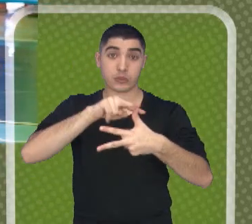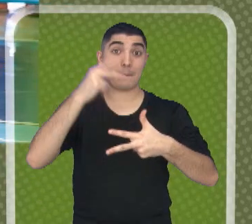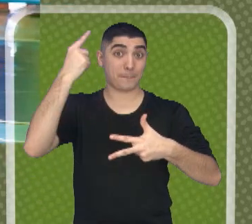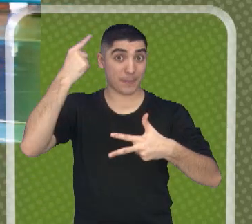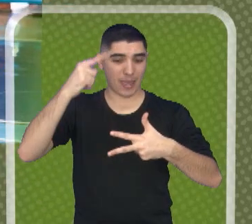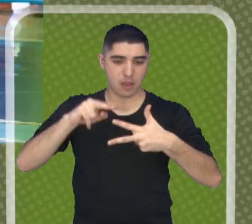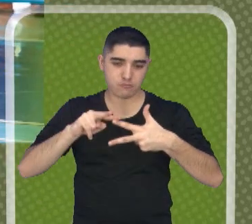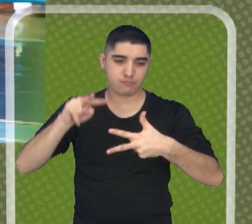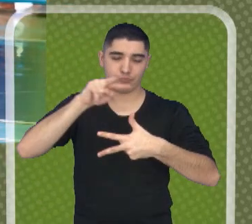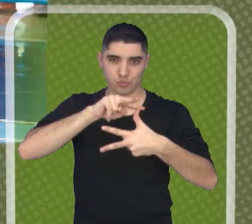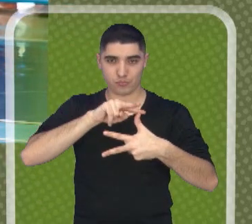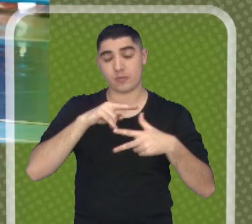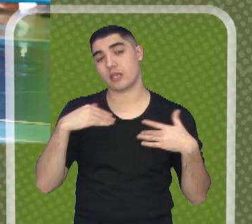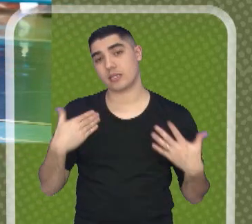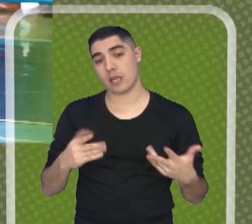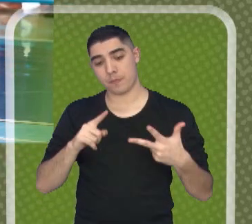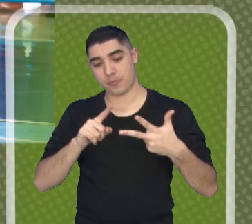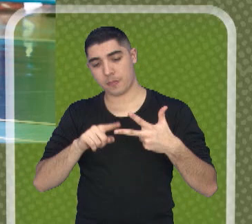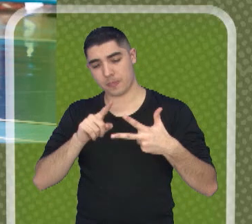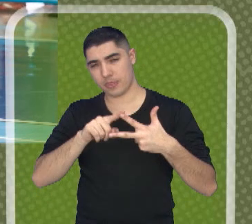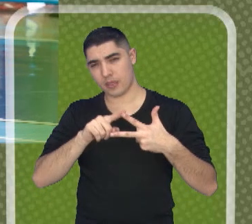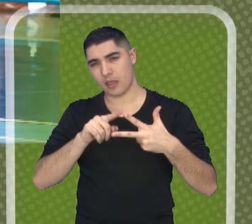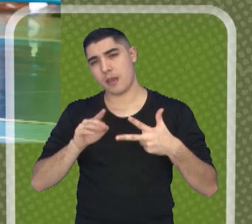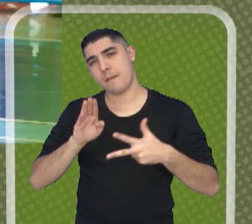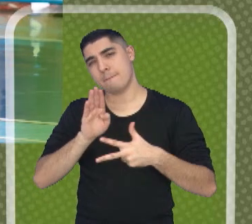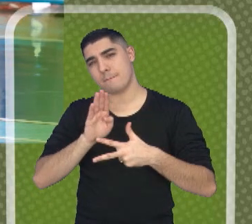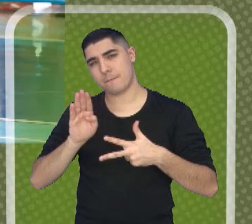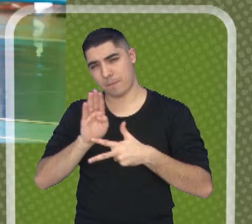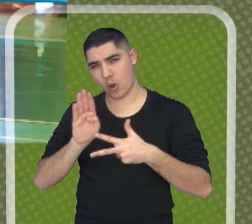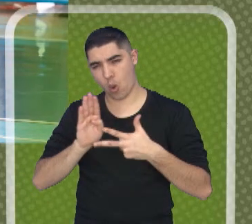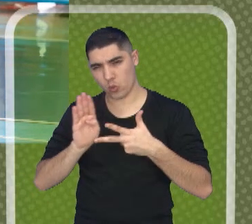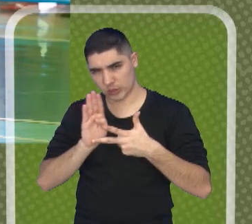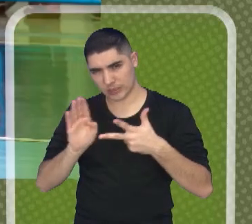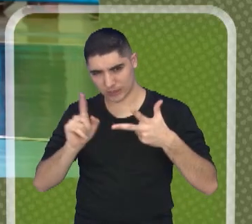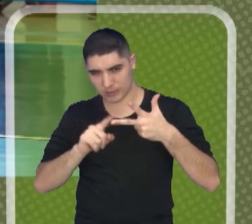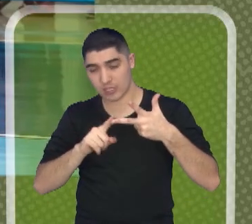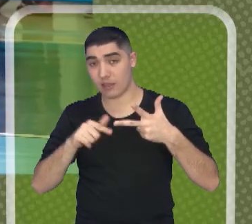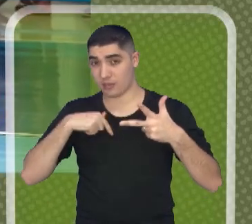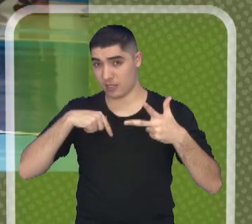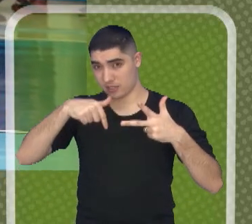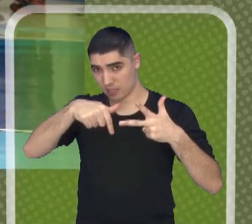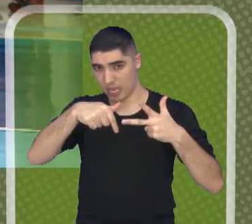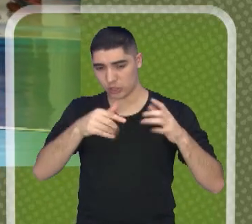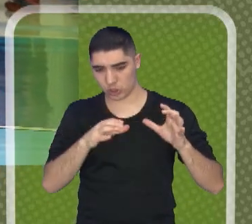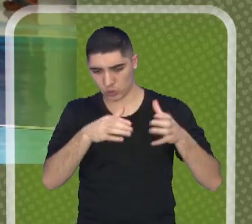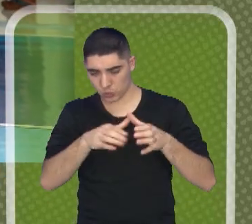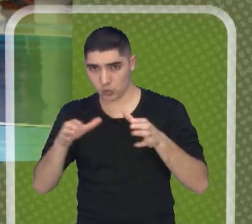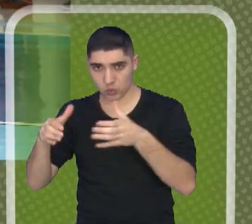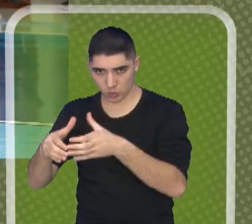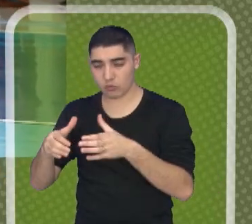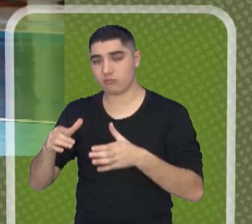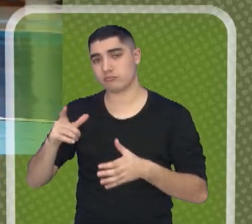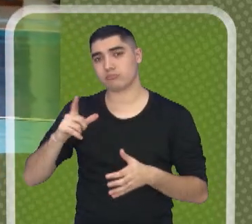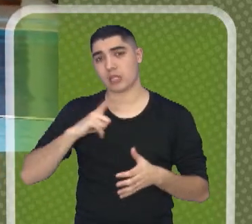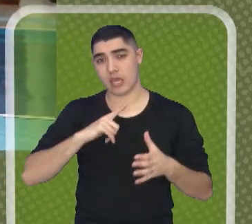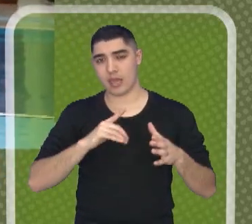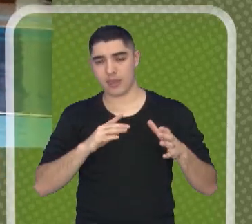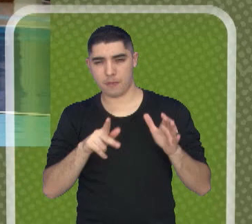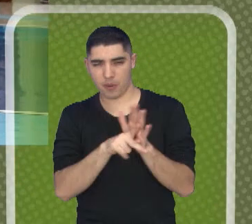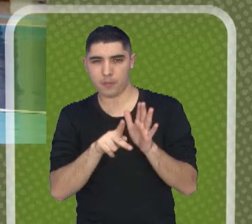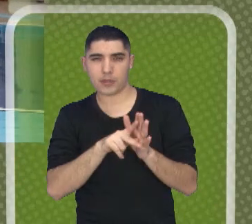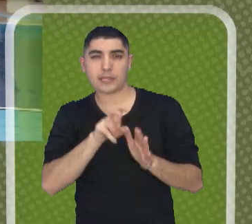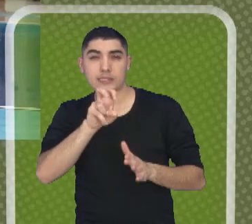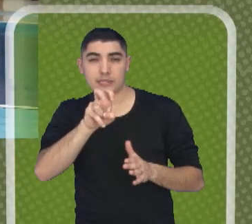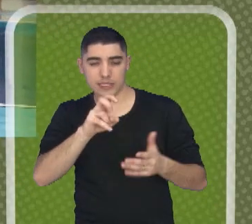série Bronze, as equipes foram divididas em 3 grupos com 7 equipes, classificando-se os 5 primeiros de cada e